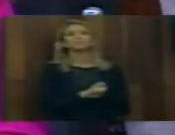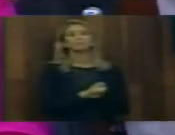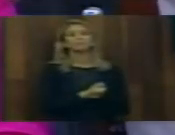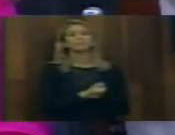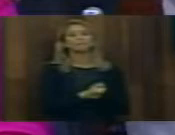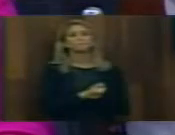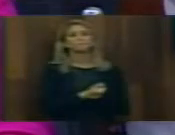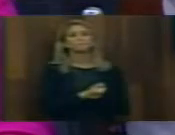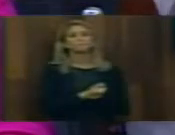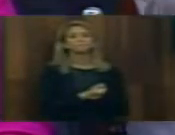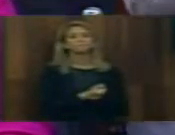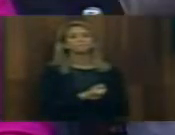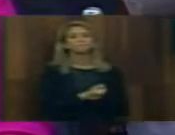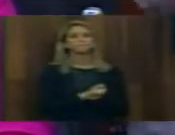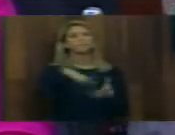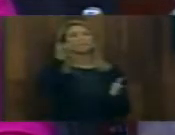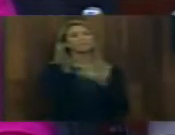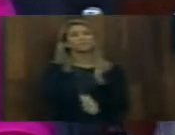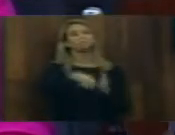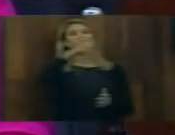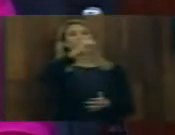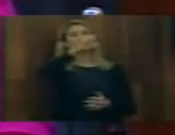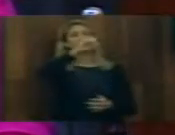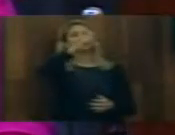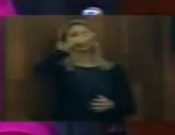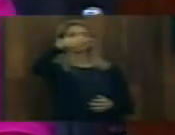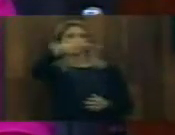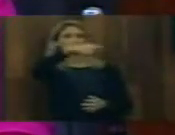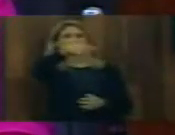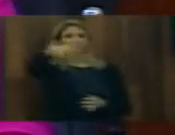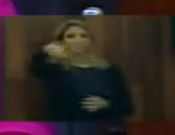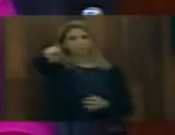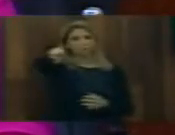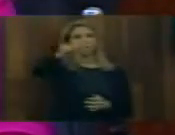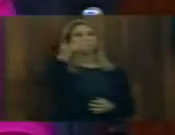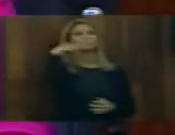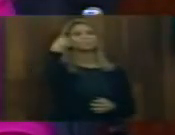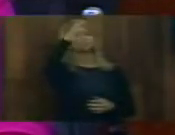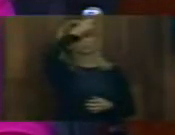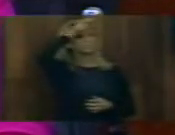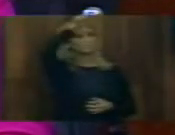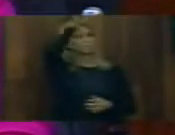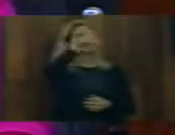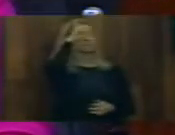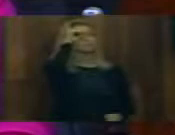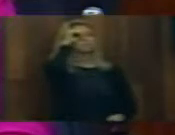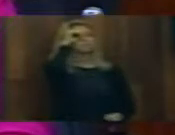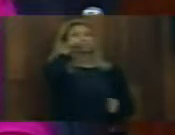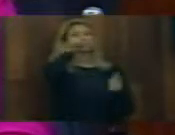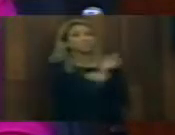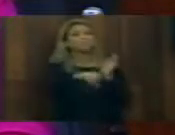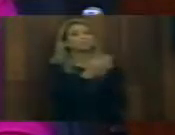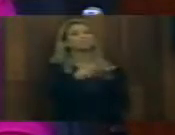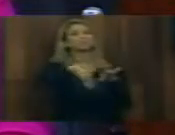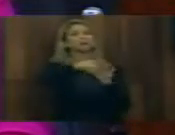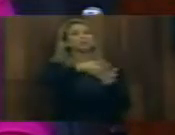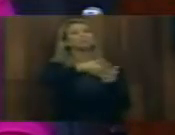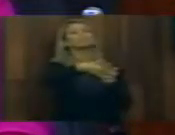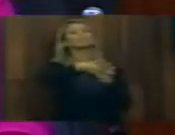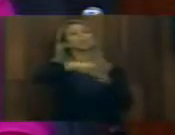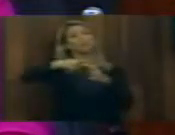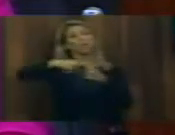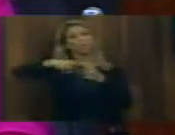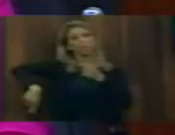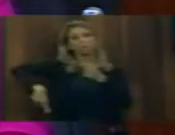214/2019. Veto 0057/2019, Adriano Guilherme de Teves Moreno. Veto total oposto